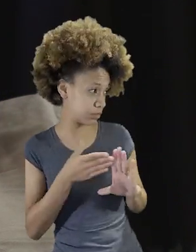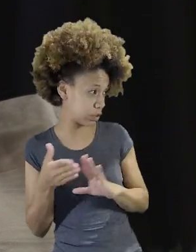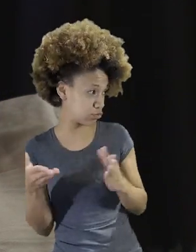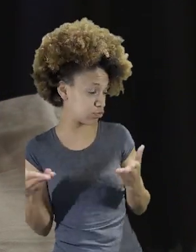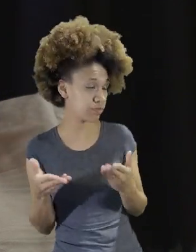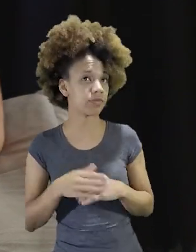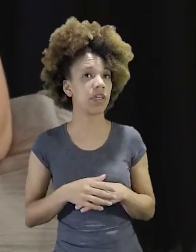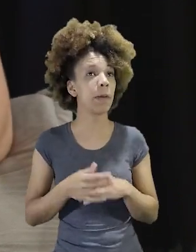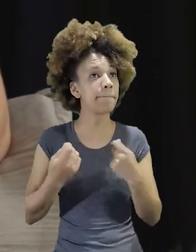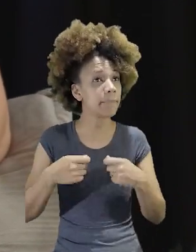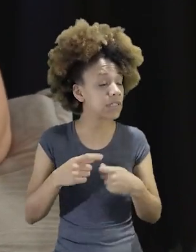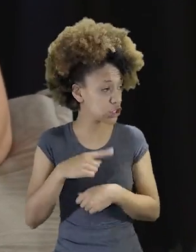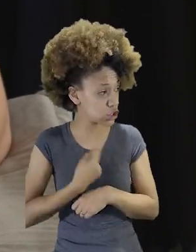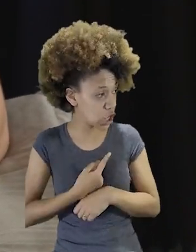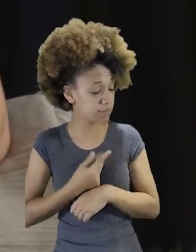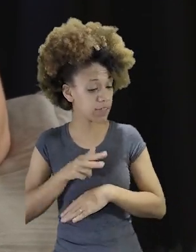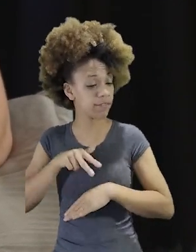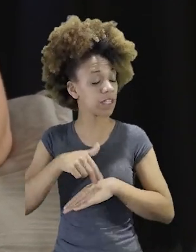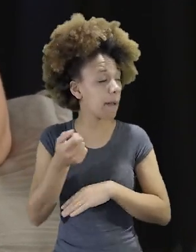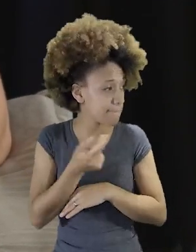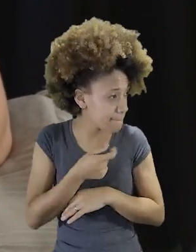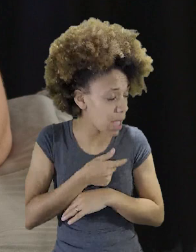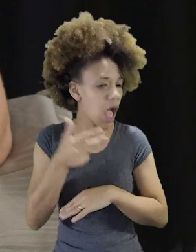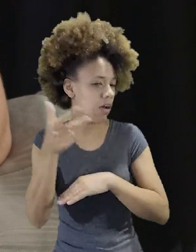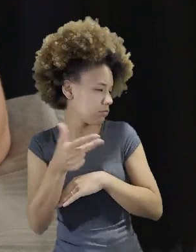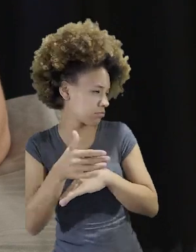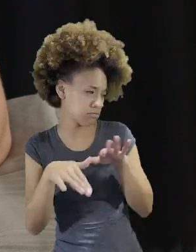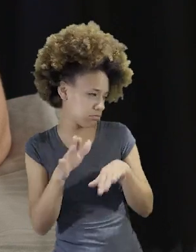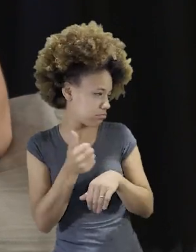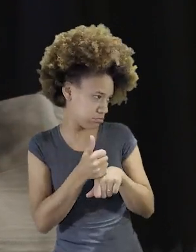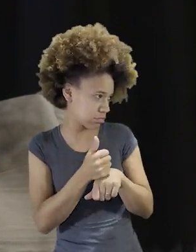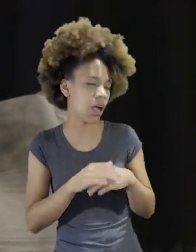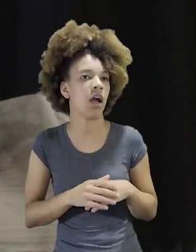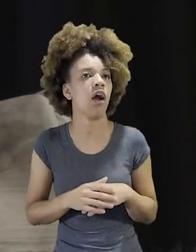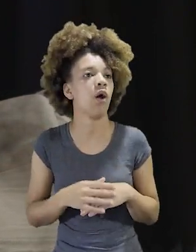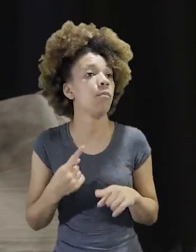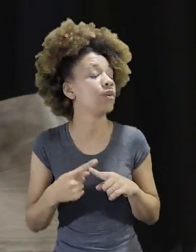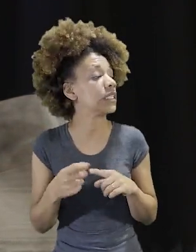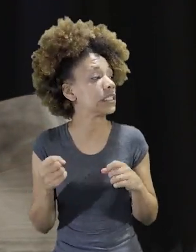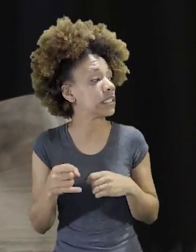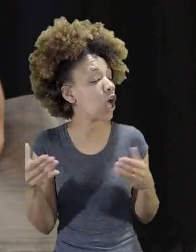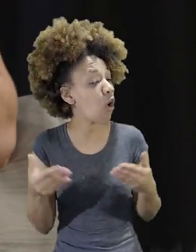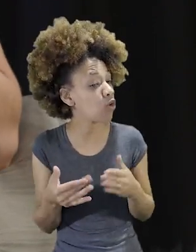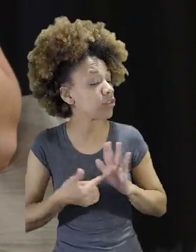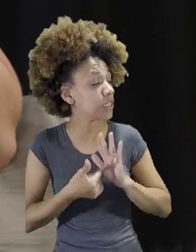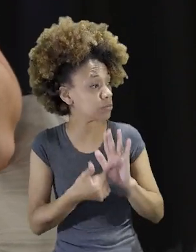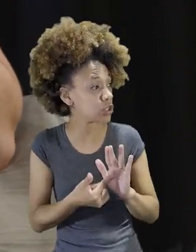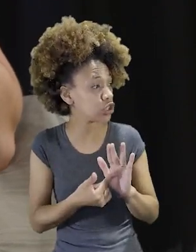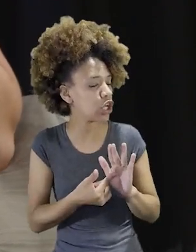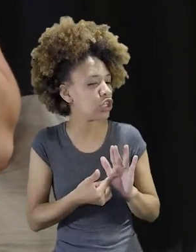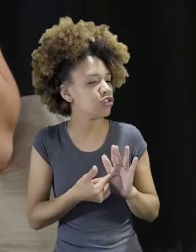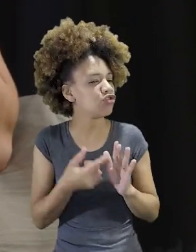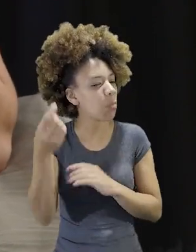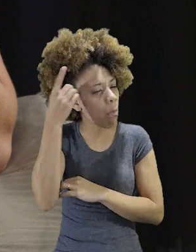é nos tempos de hoje é muito necessário a gente exigir como comediante como rapper qualquer coisa que seja porque se hoje